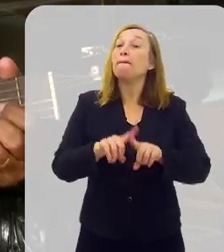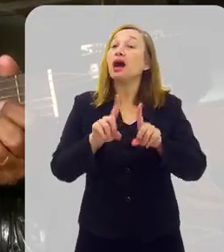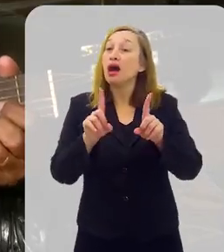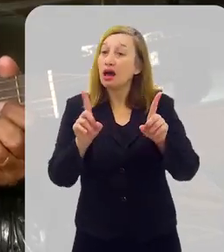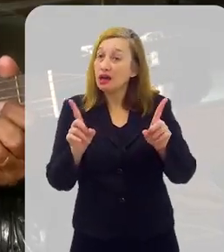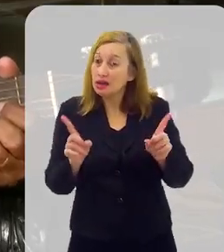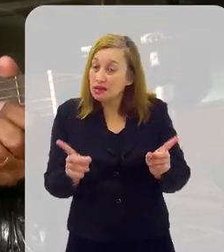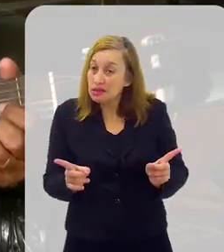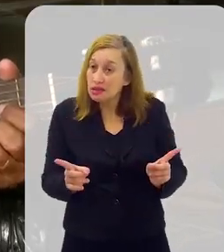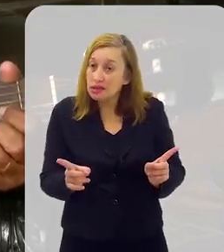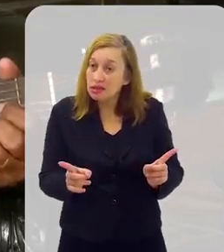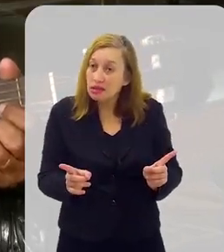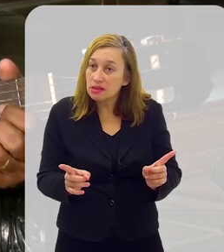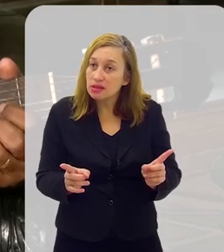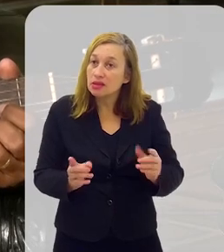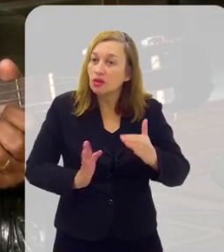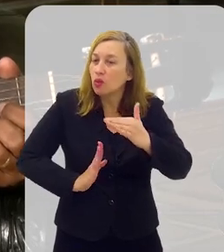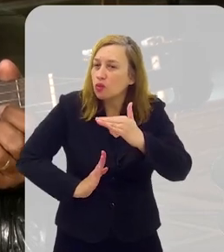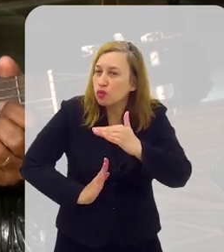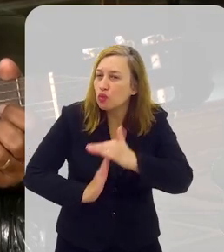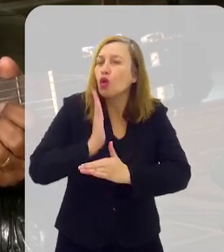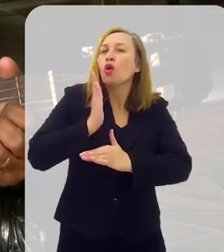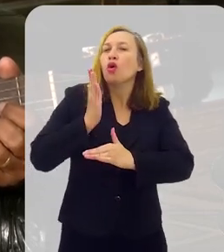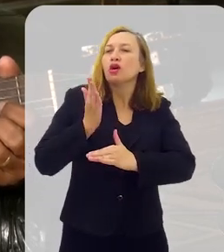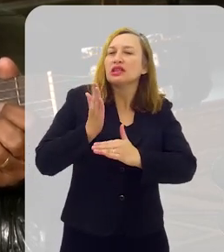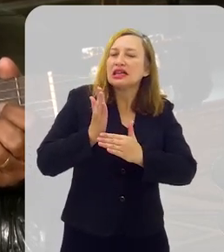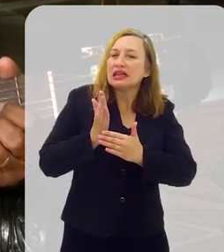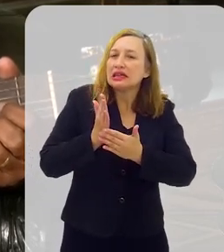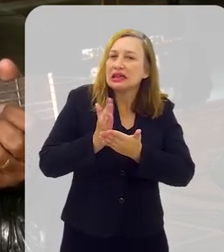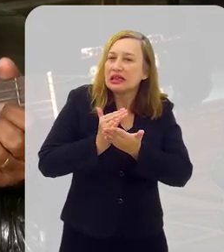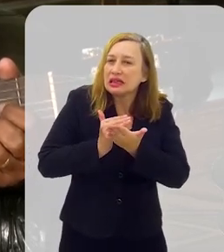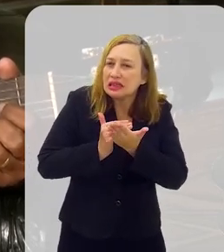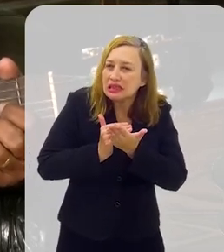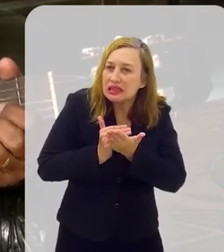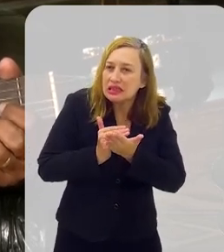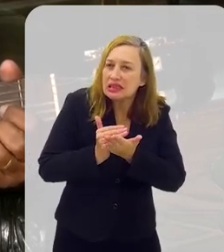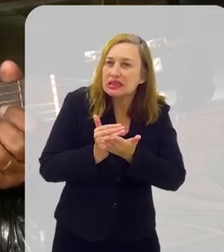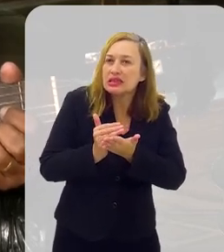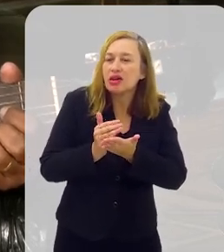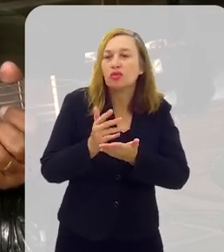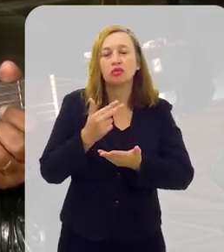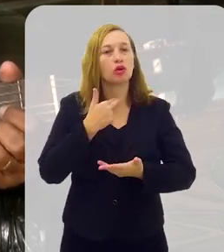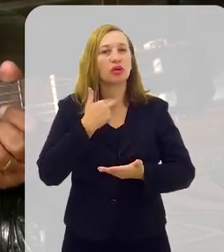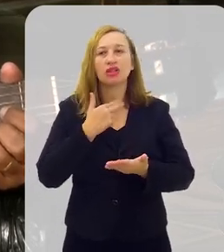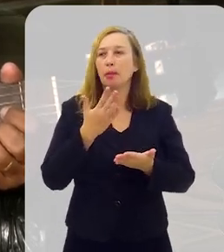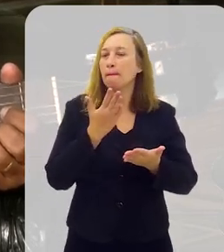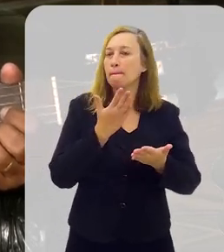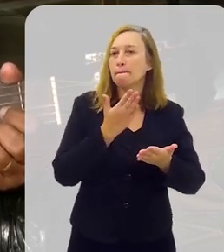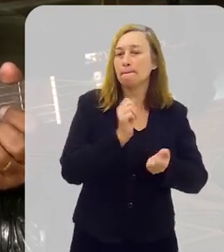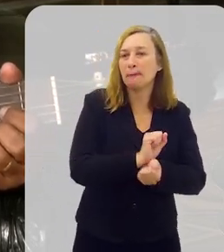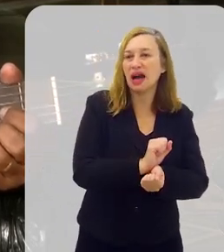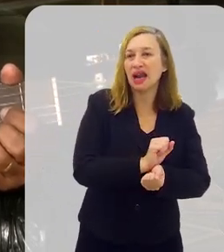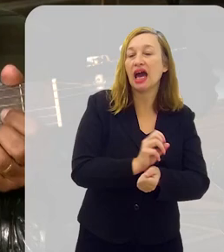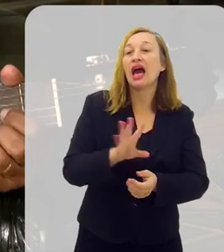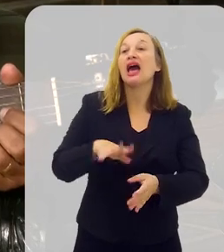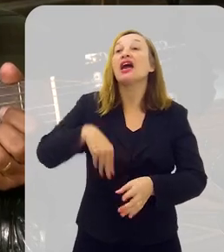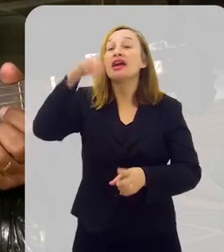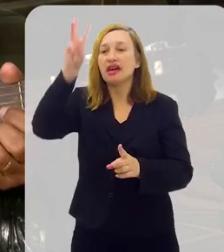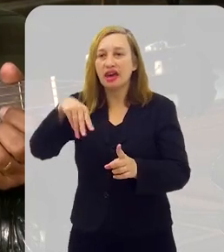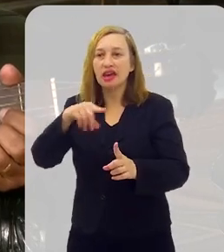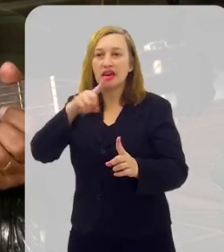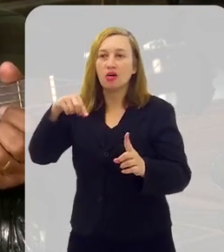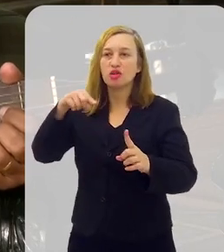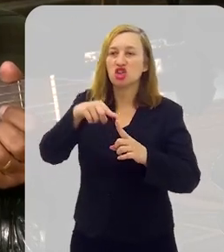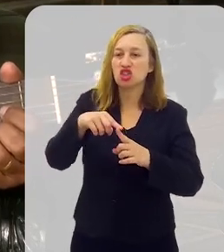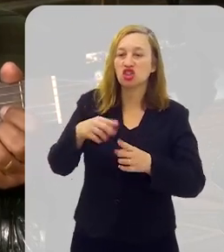igrejas aceitam. Ainda continua um preconceito. Continua? Continua um preconceito, mas as barreiras estão